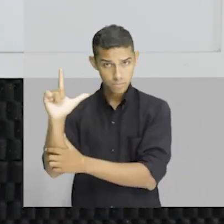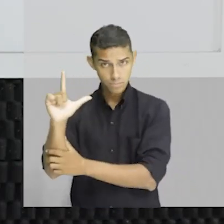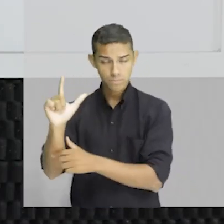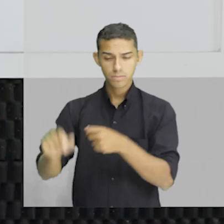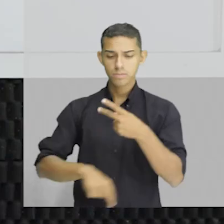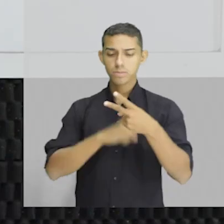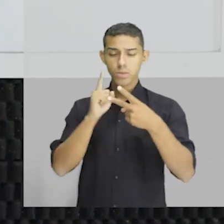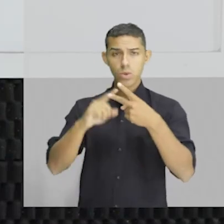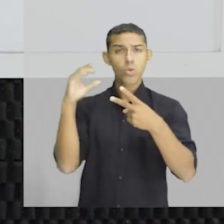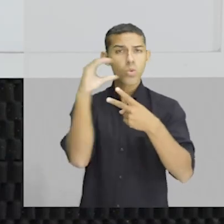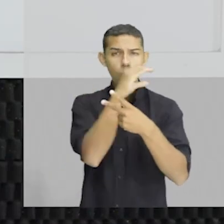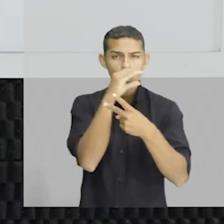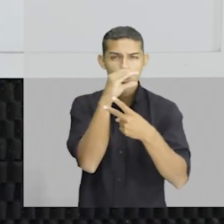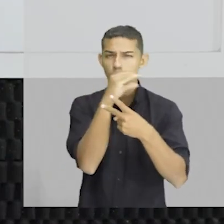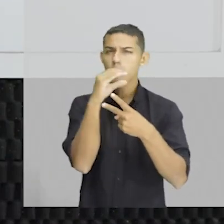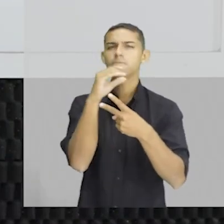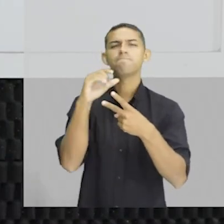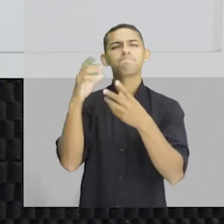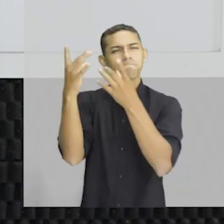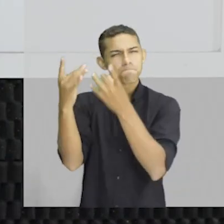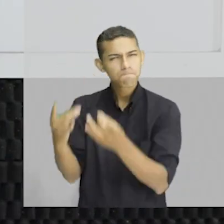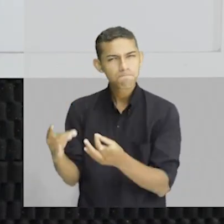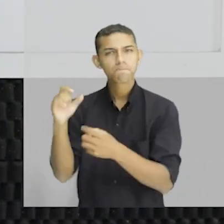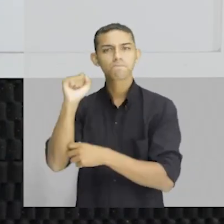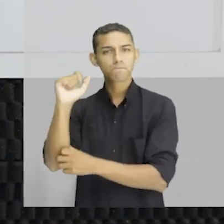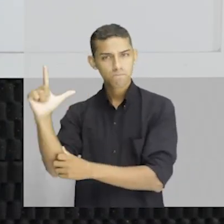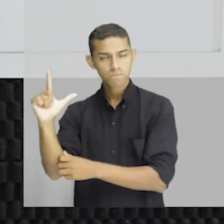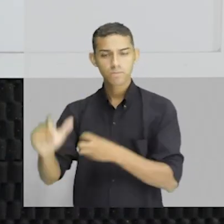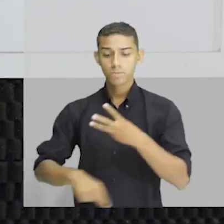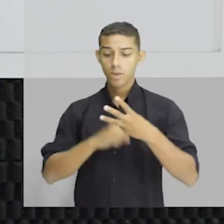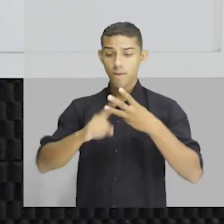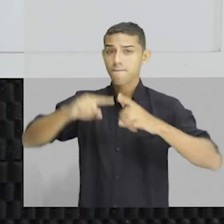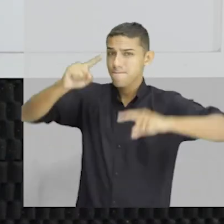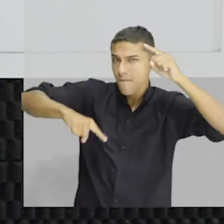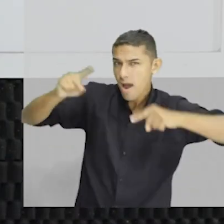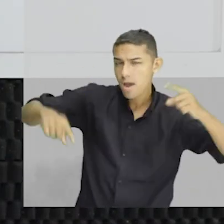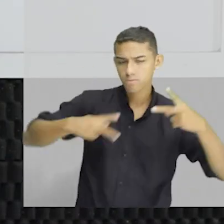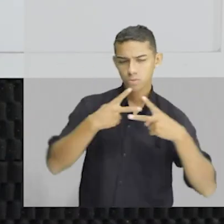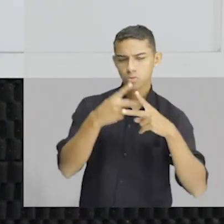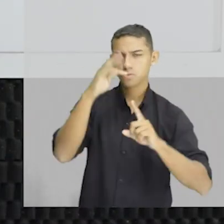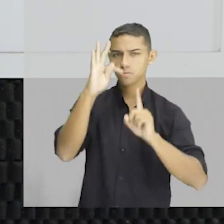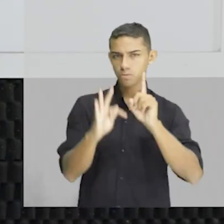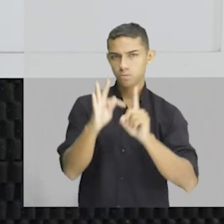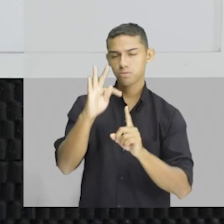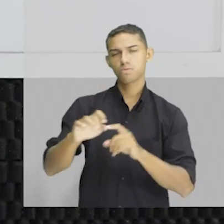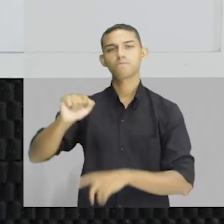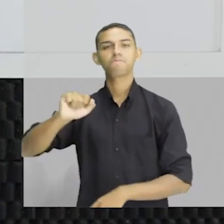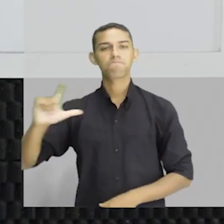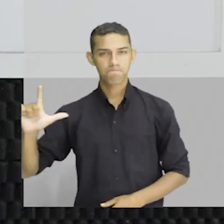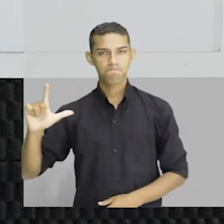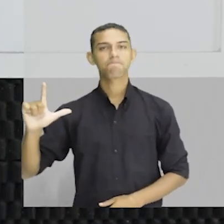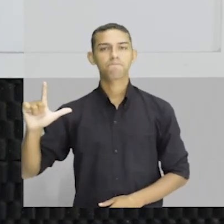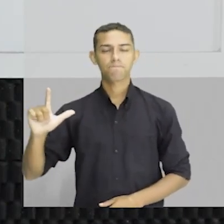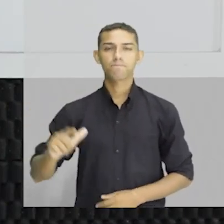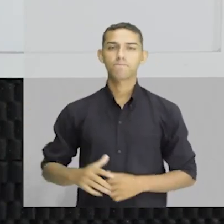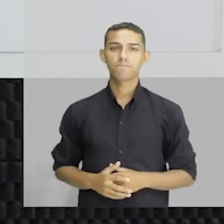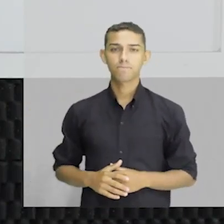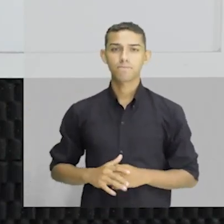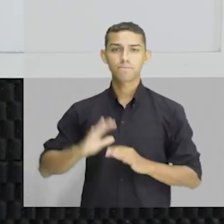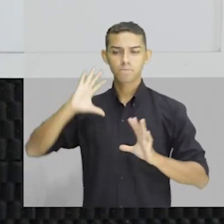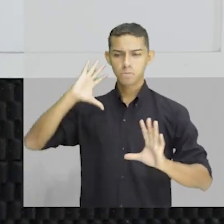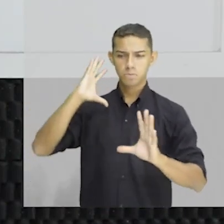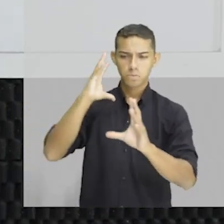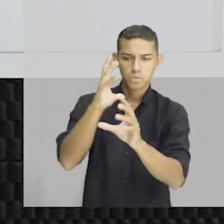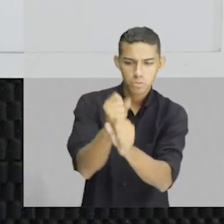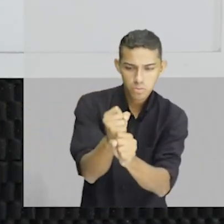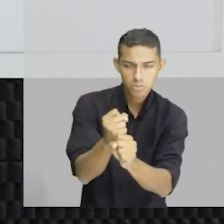específico do Alumínio variação da temperatura que o alumínio vai sofrer isso aqui depois